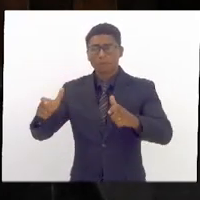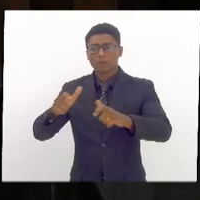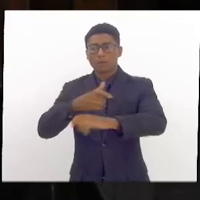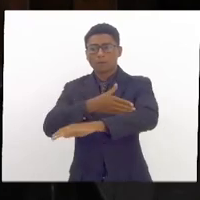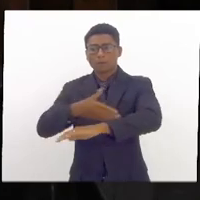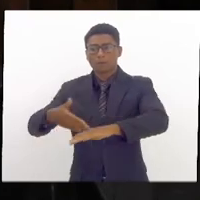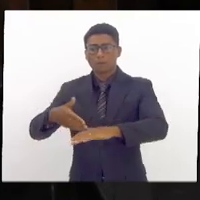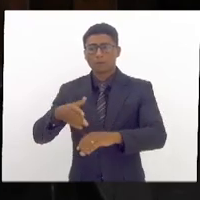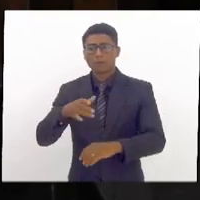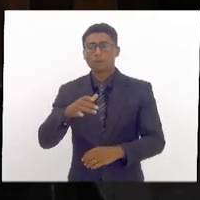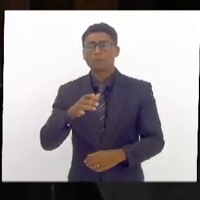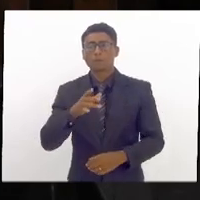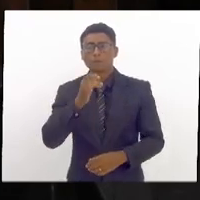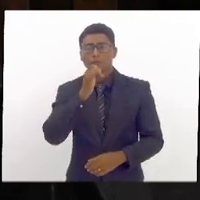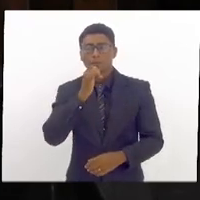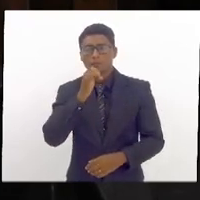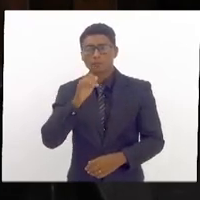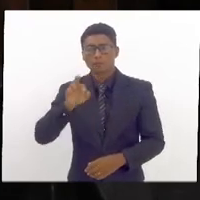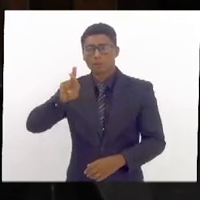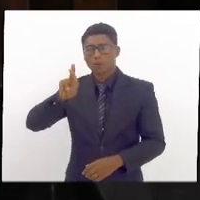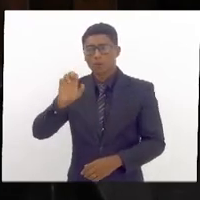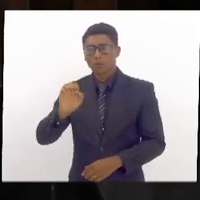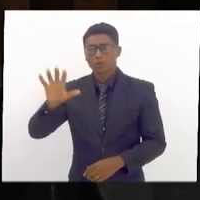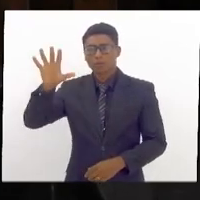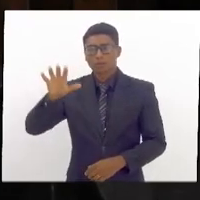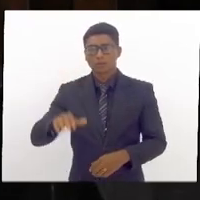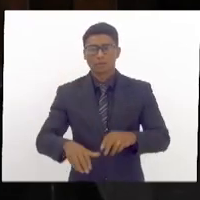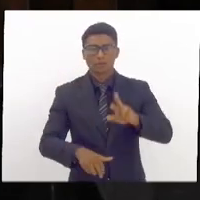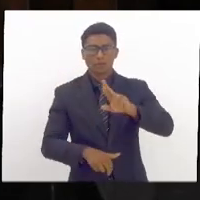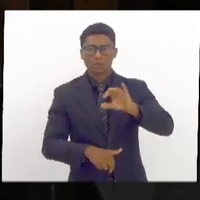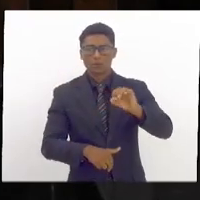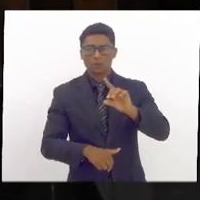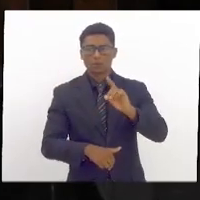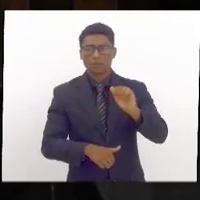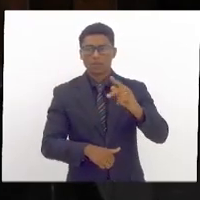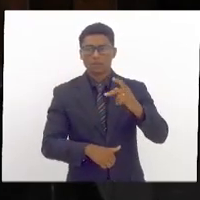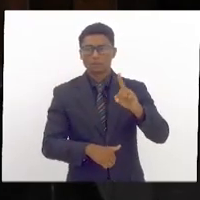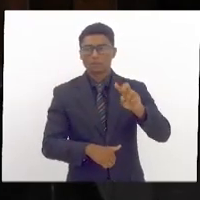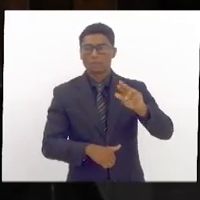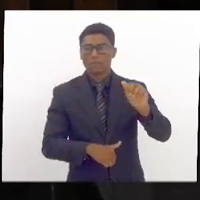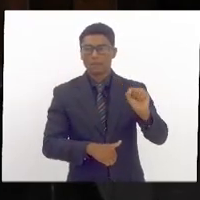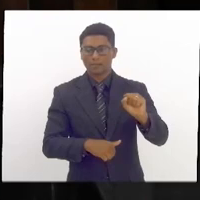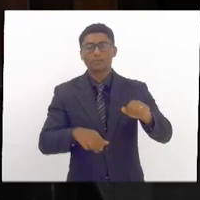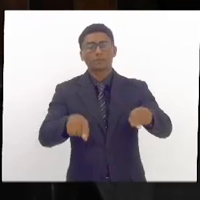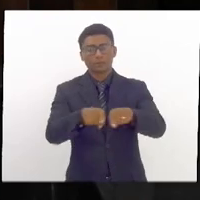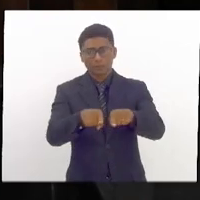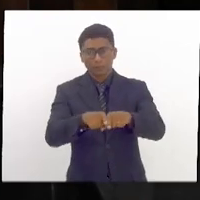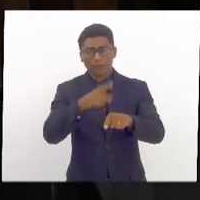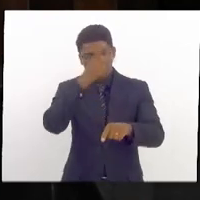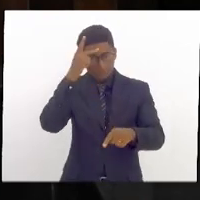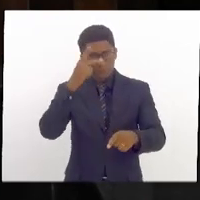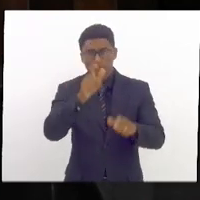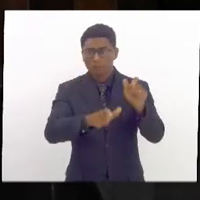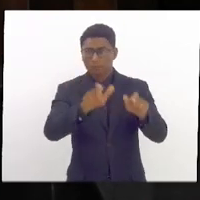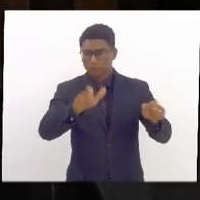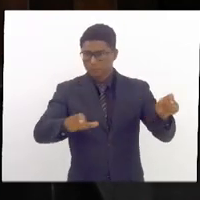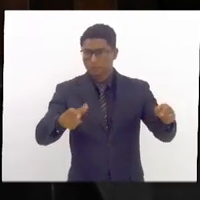a própria acepção da palavra Rocinha, Rio das Pedras, esses indivíduos também têm, salvo o melhor